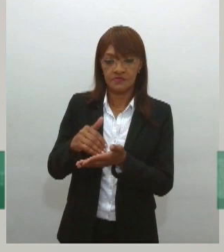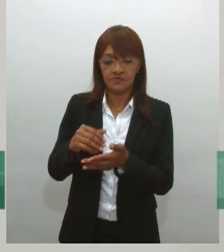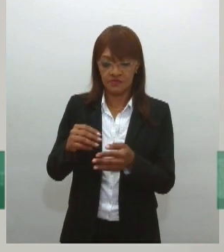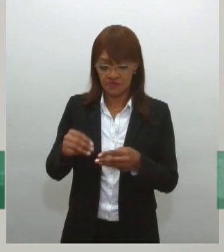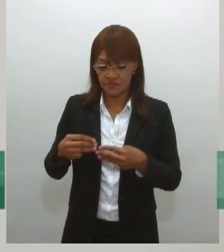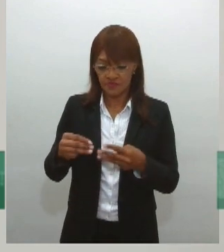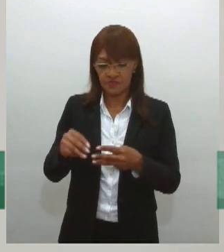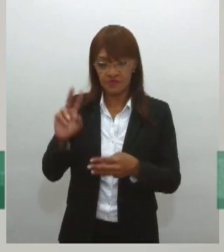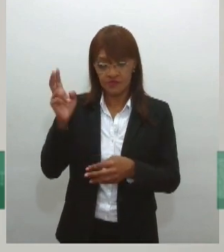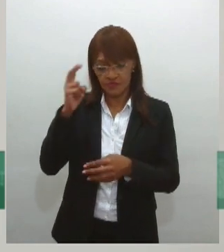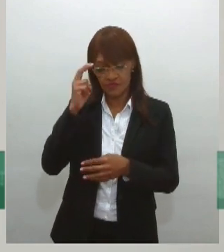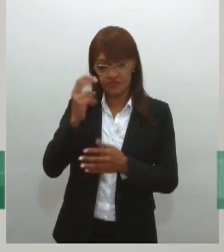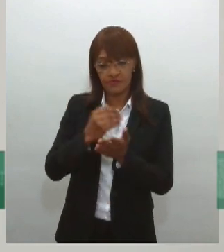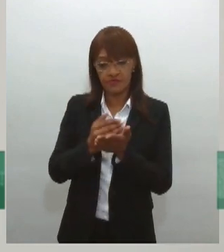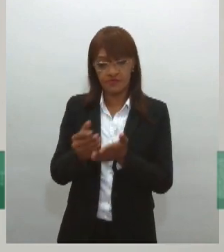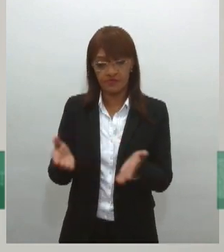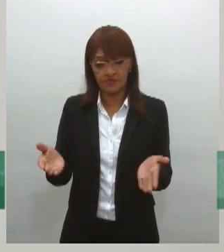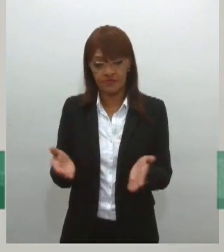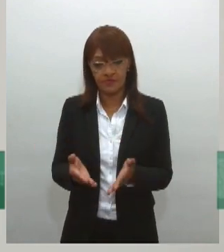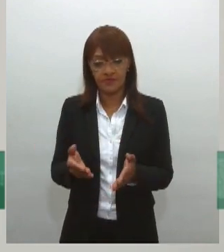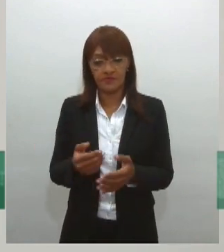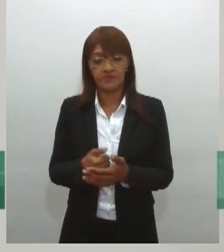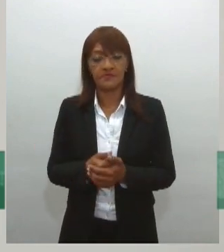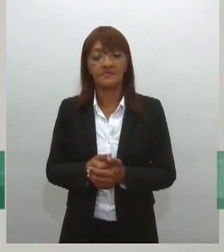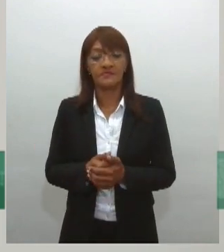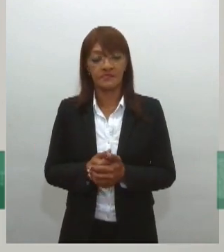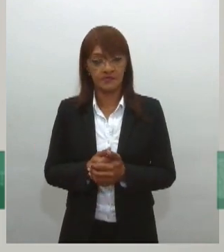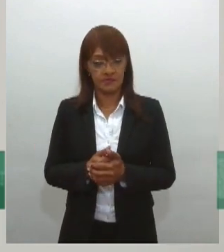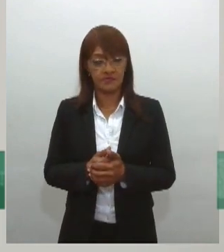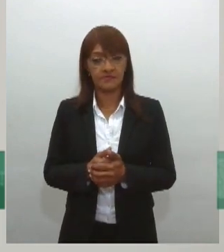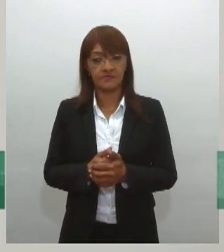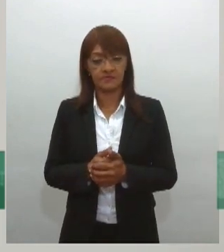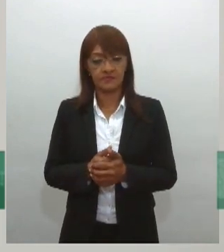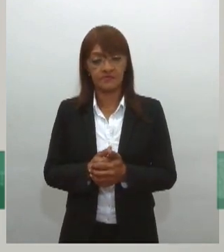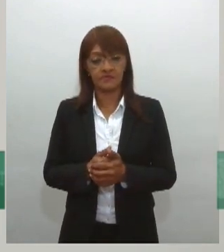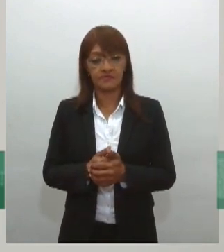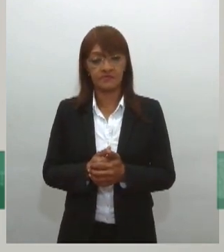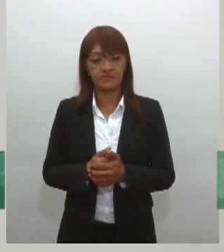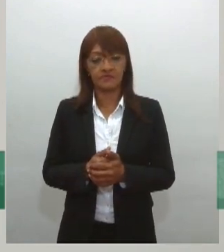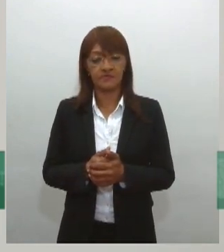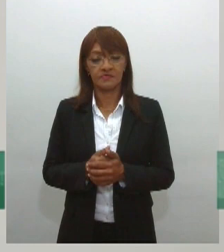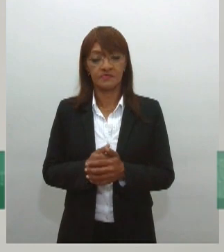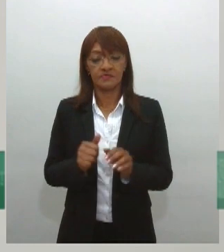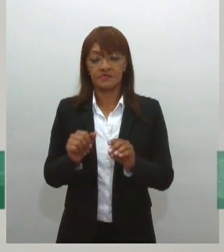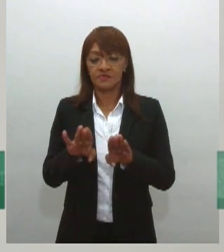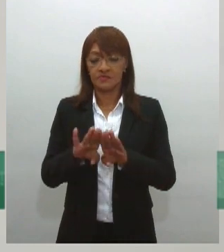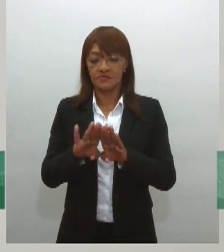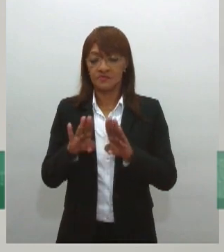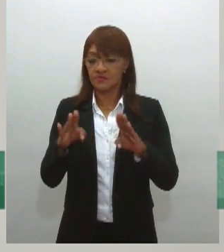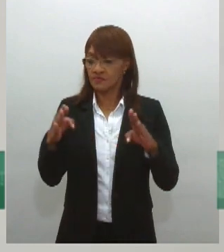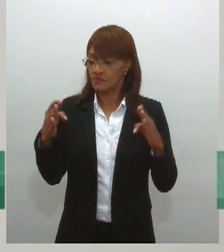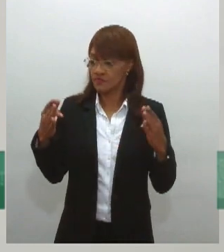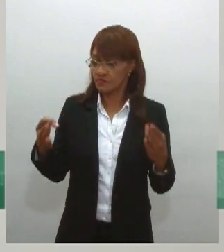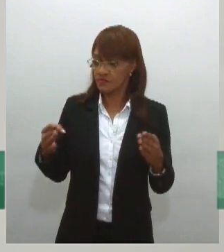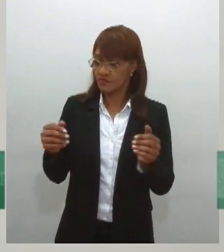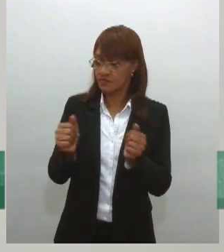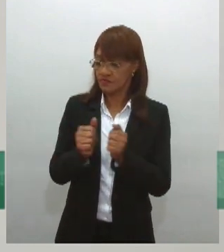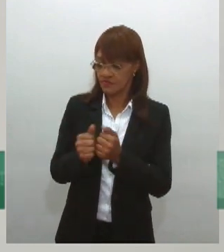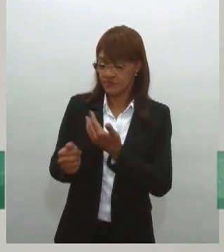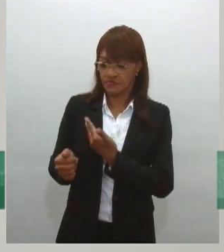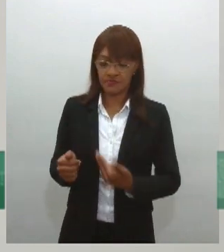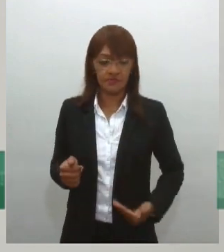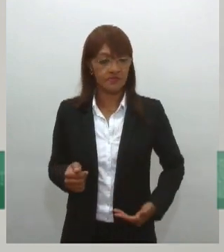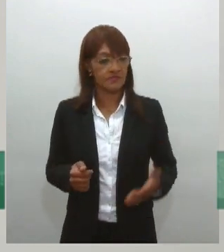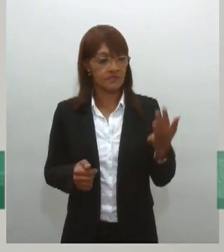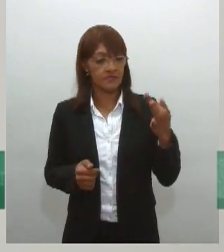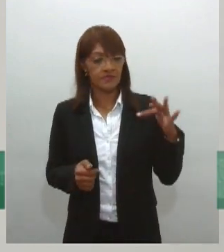iniciar agora esse processo de execução junto aos entes federados. Né? Nós temos agora